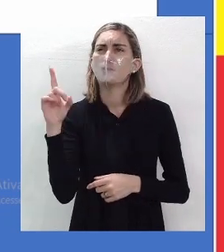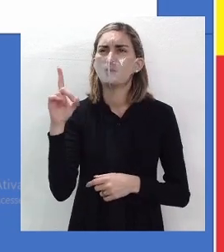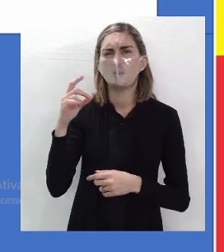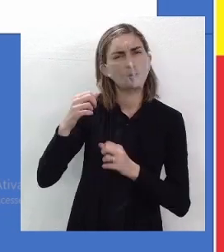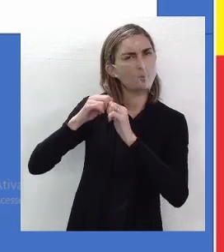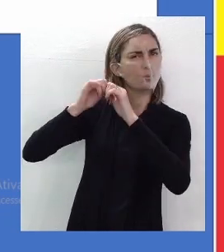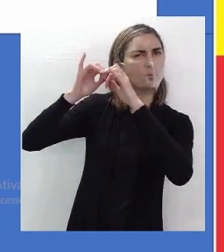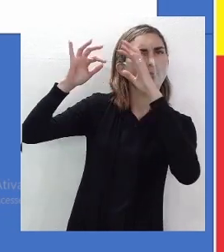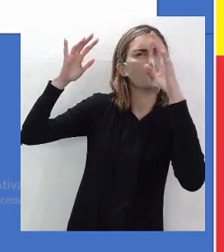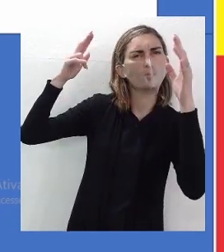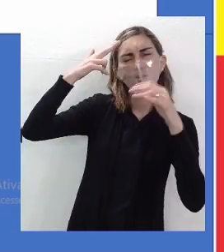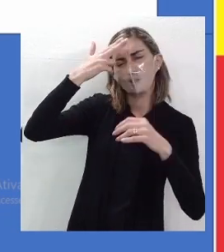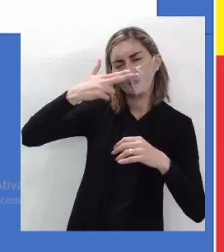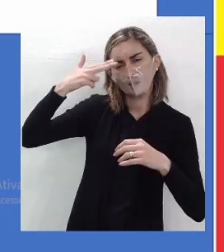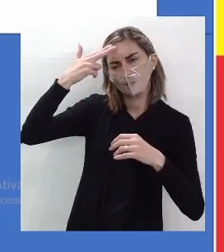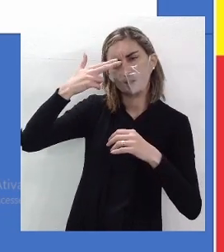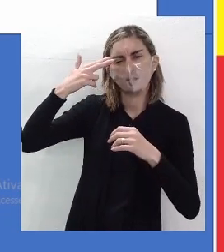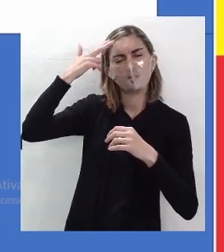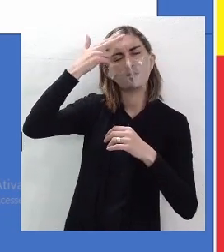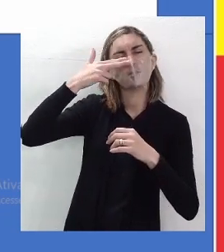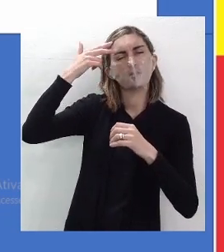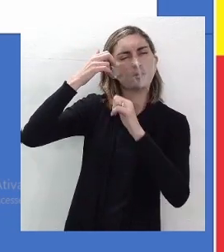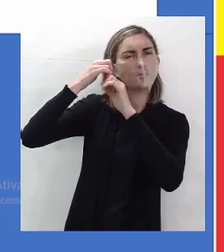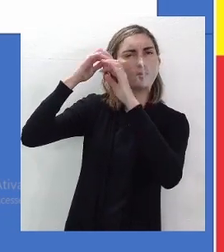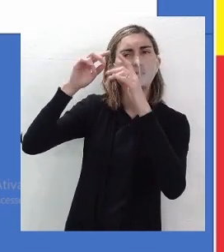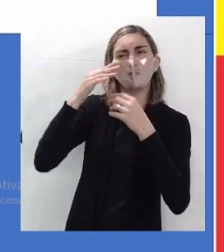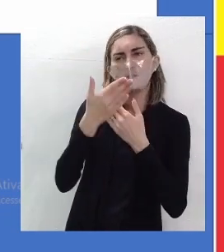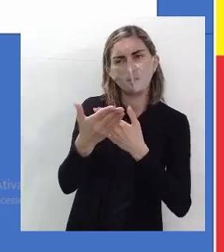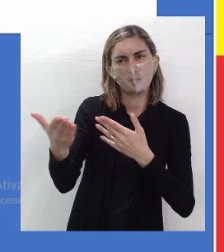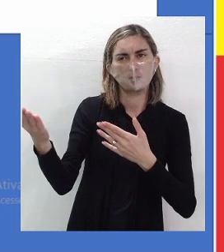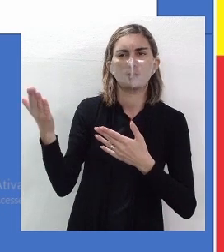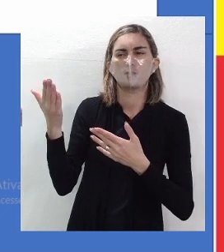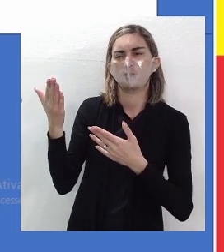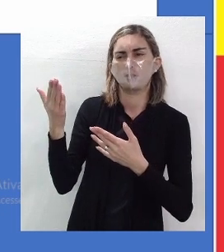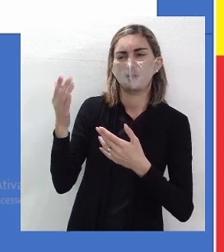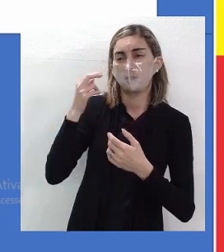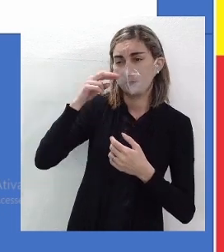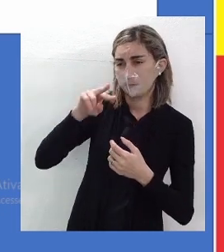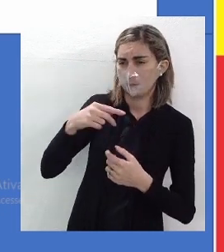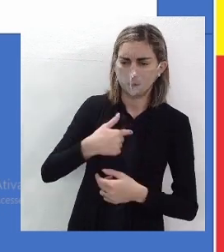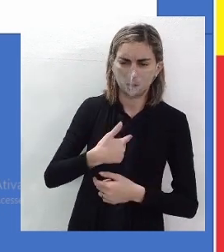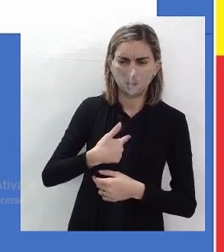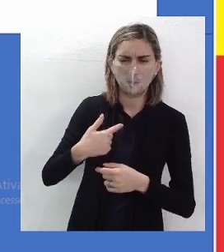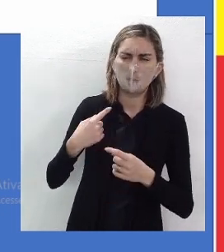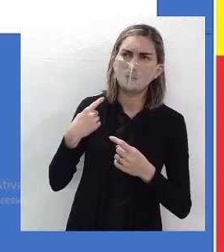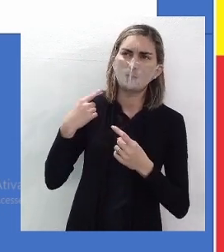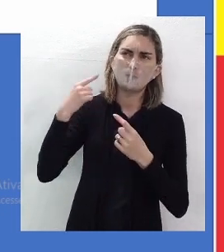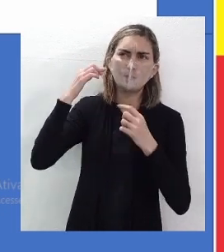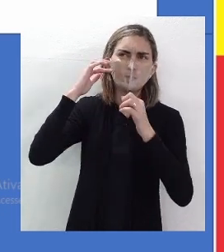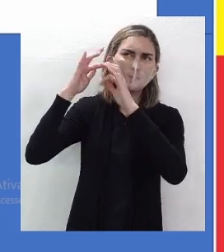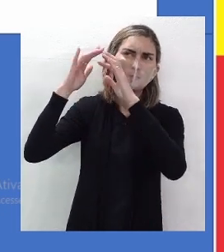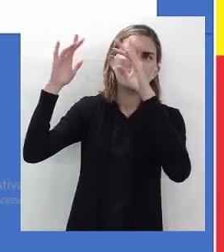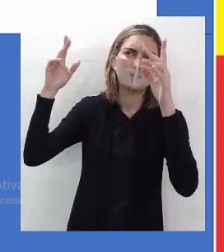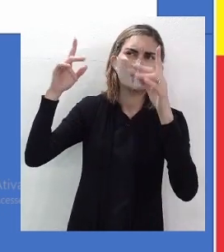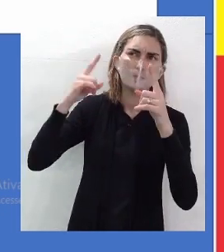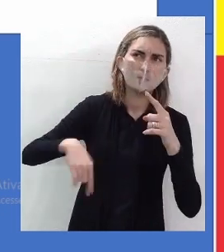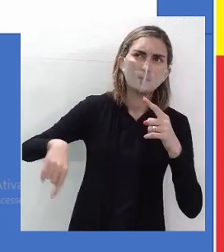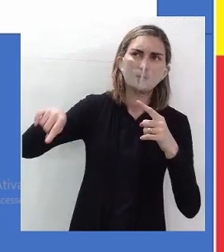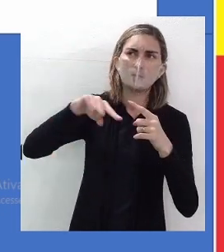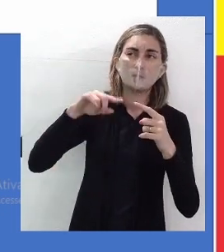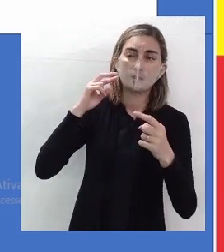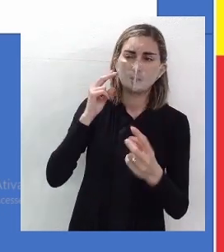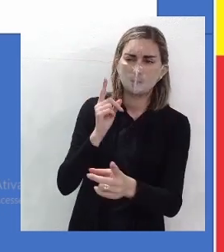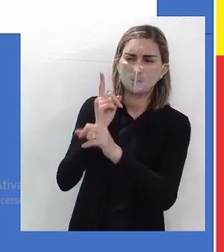que sonhei e sonhava com você. Veja que eu arrudeio sempre para